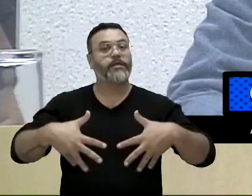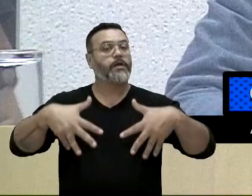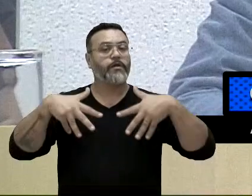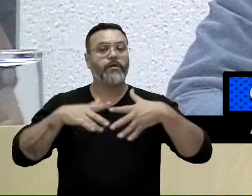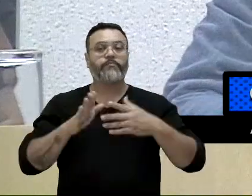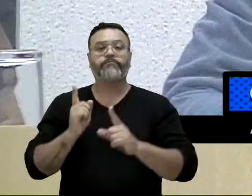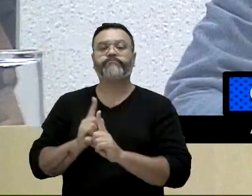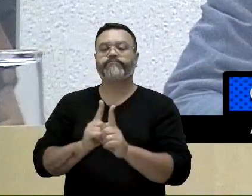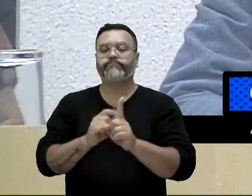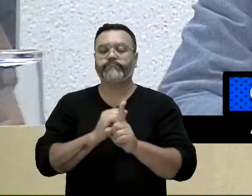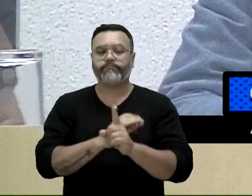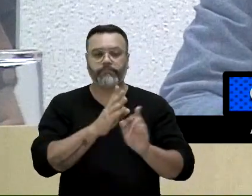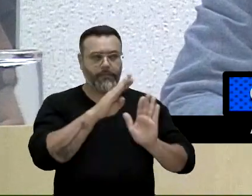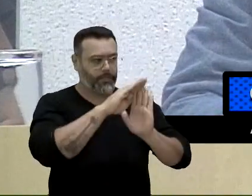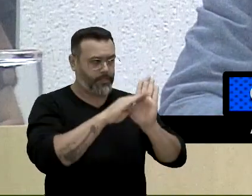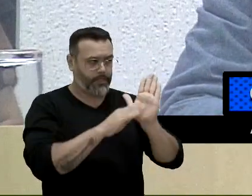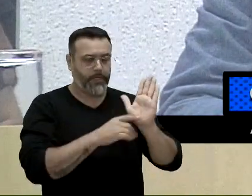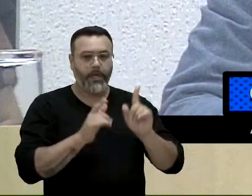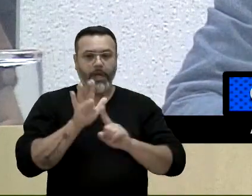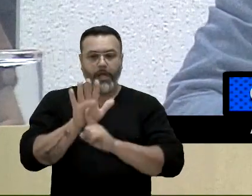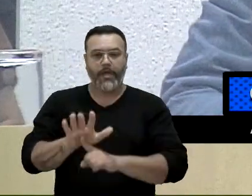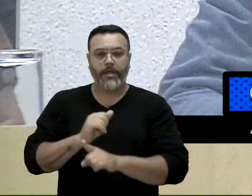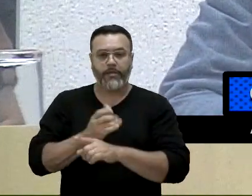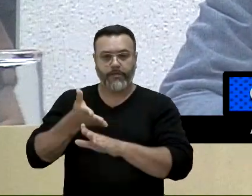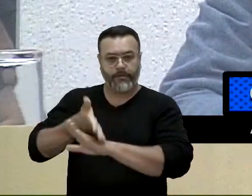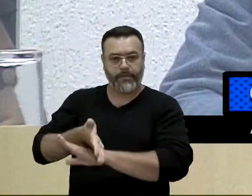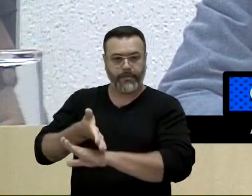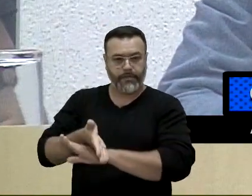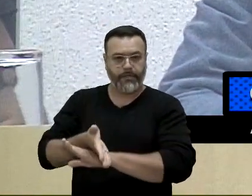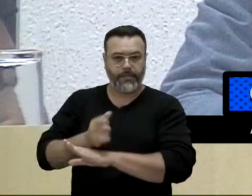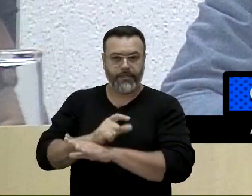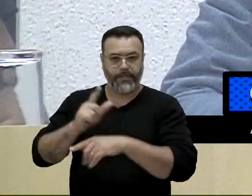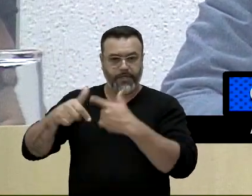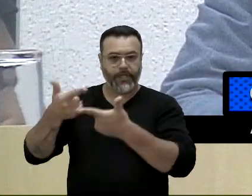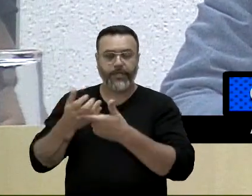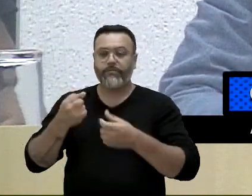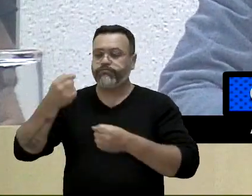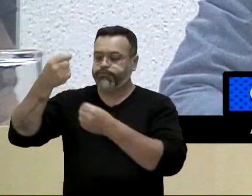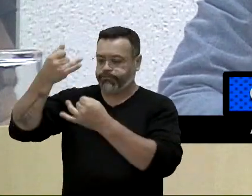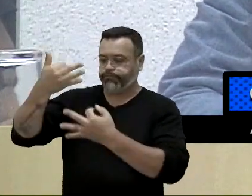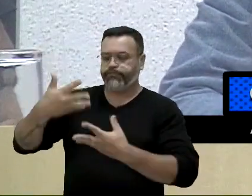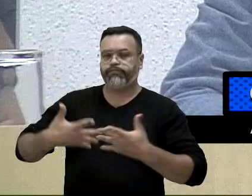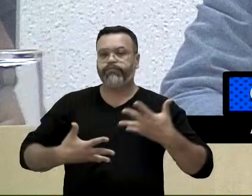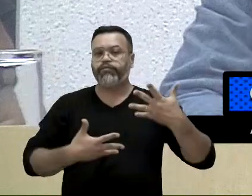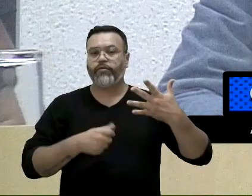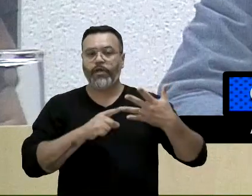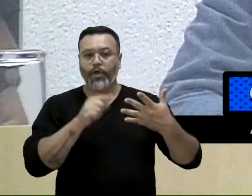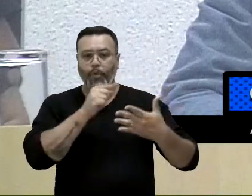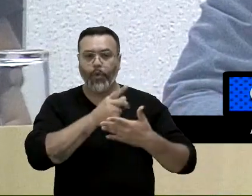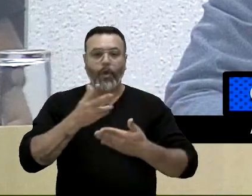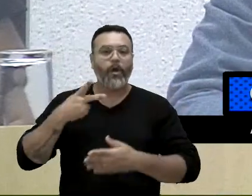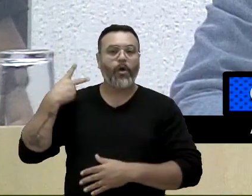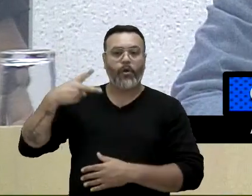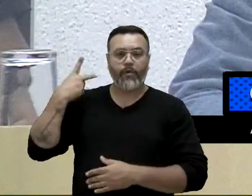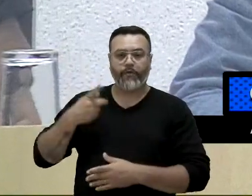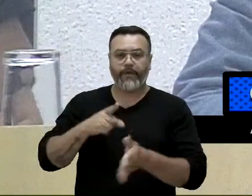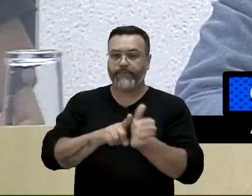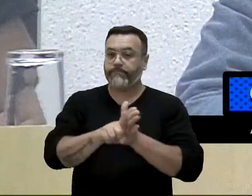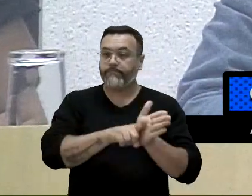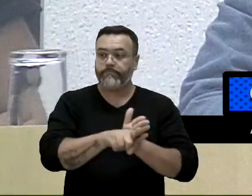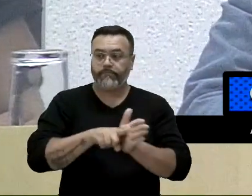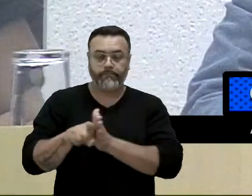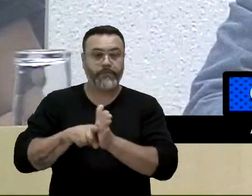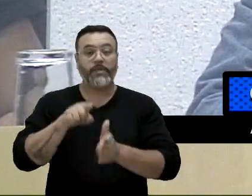conteúdo apresentado pelos participantes e você... E após as explanações, os senhores vereadores presentes farão seus questionamentos.